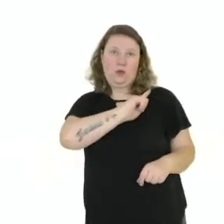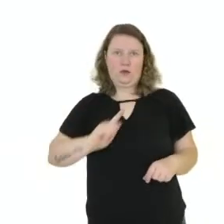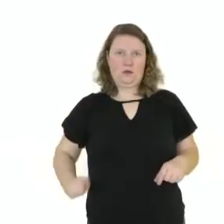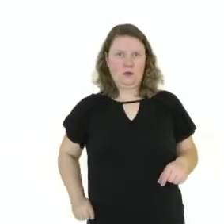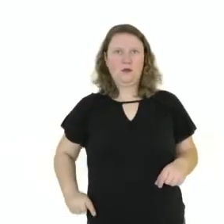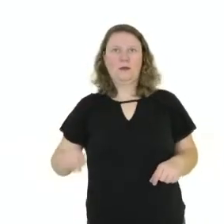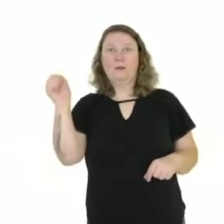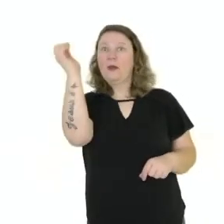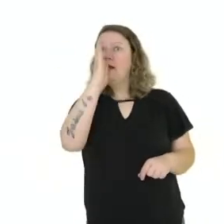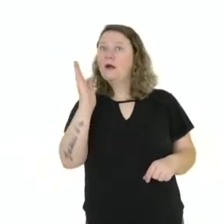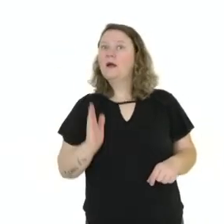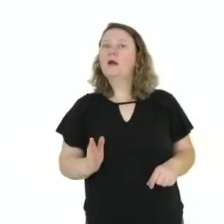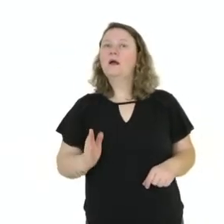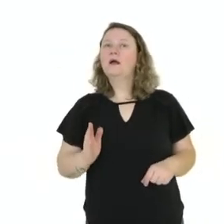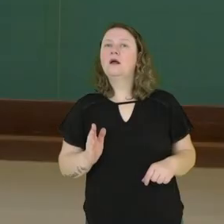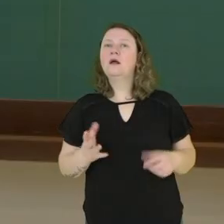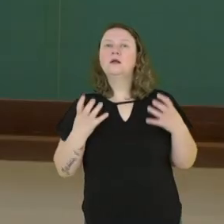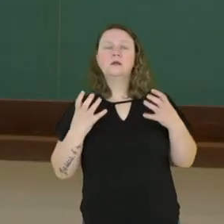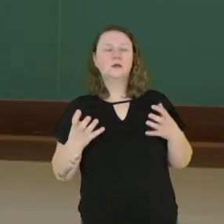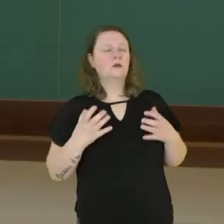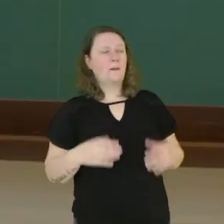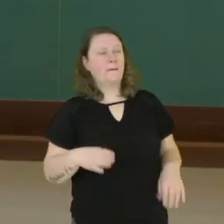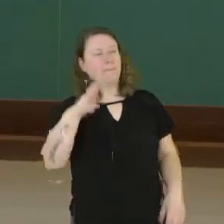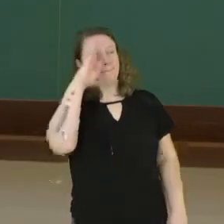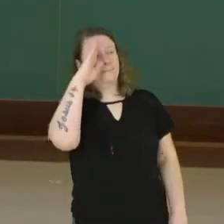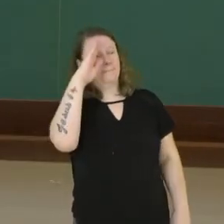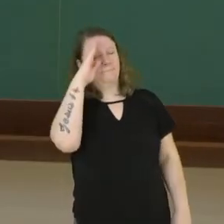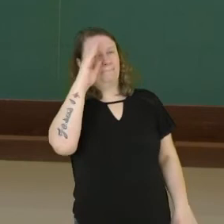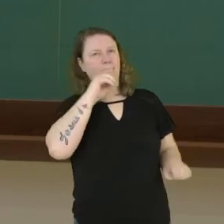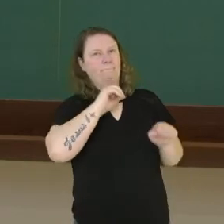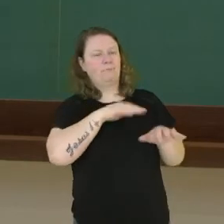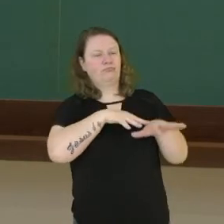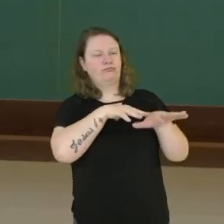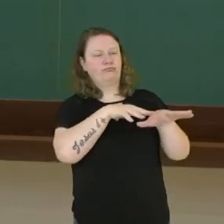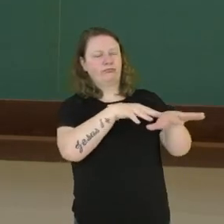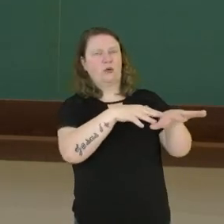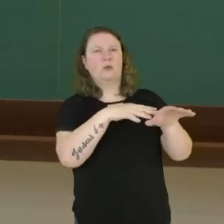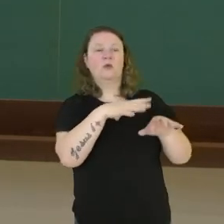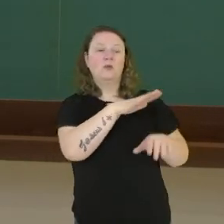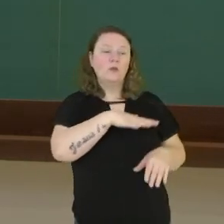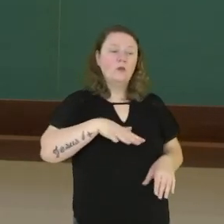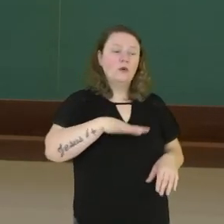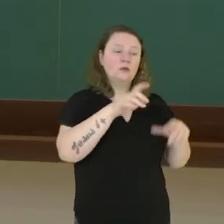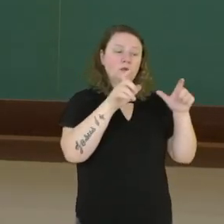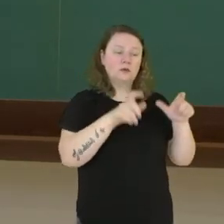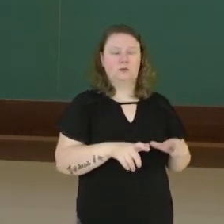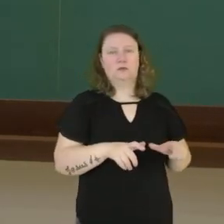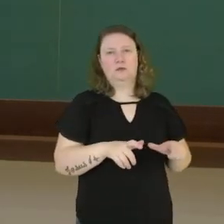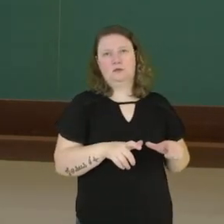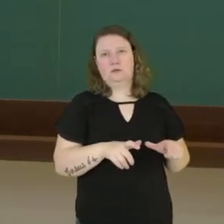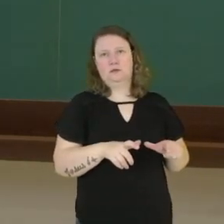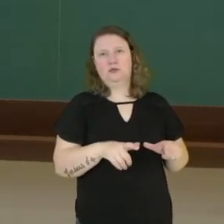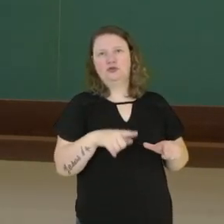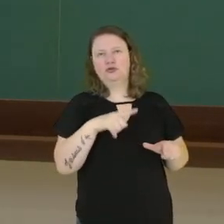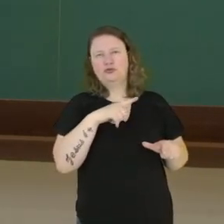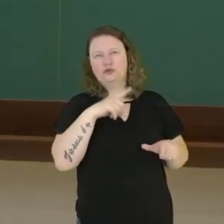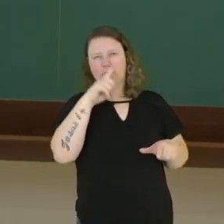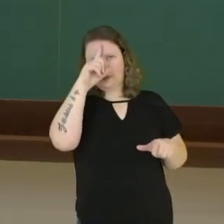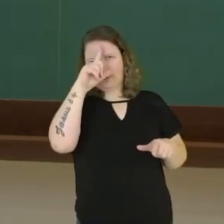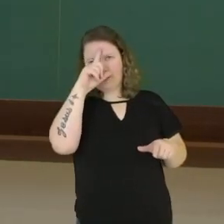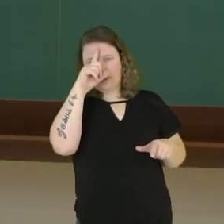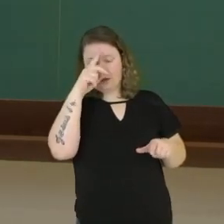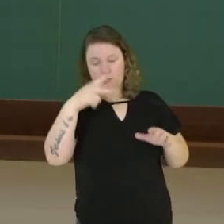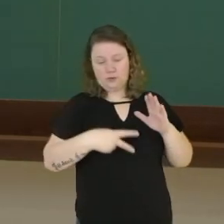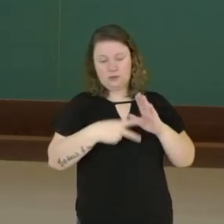ele intervinha militarmente em uma determinada região. Apesar de se ter uma imagem que durante o segundo